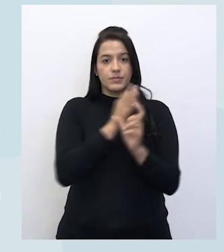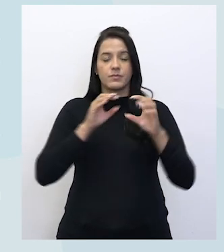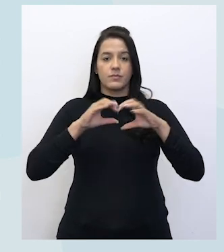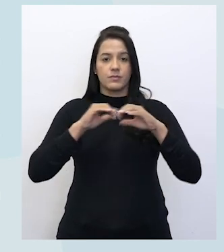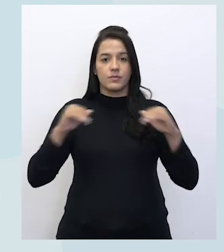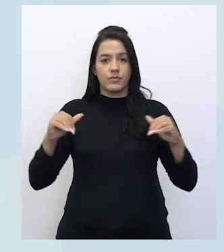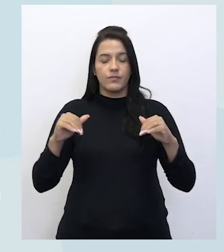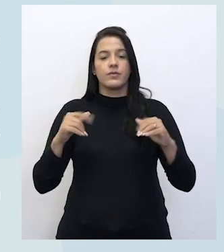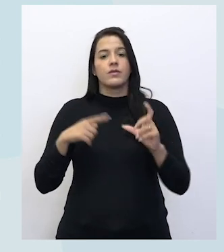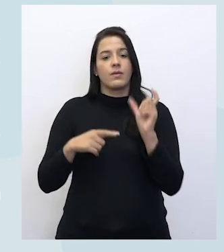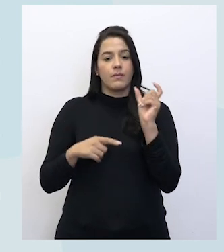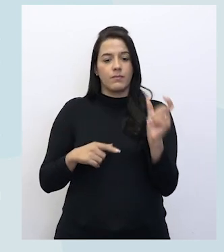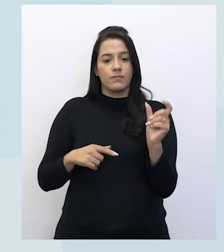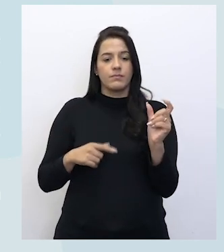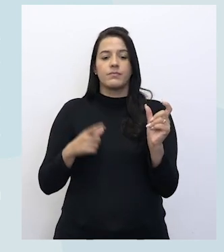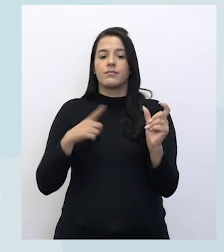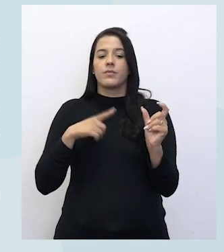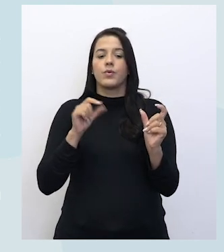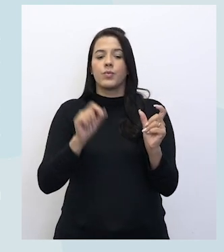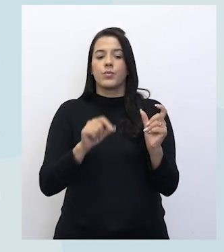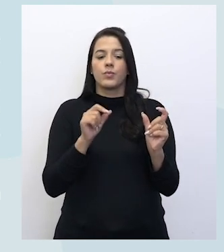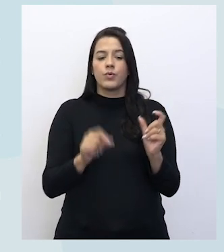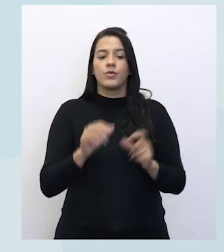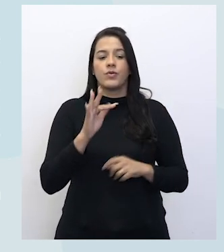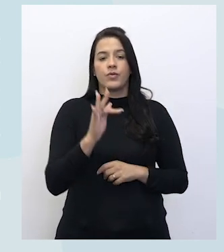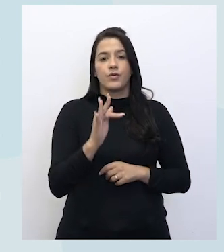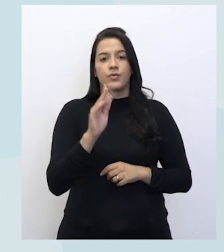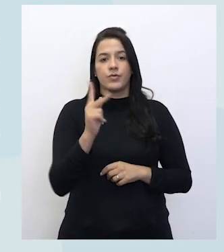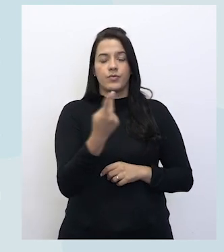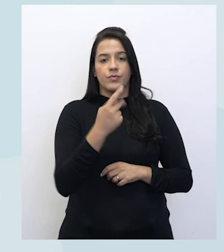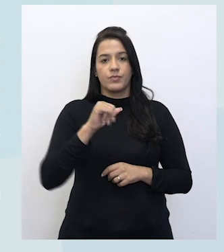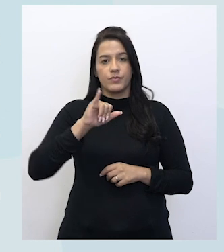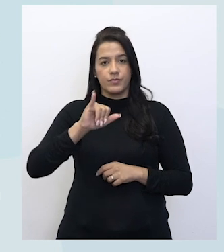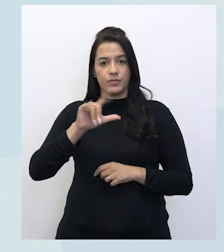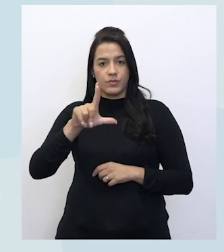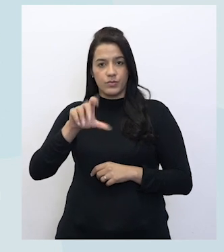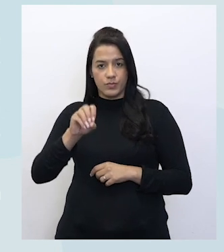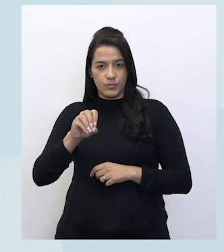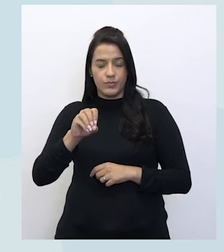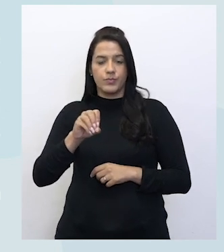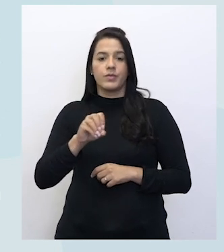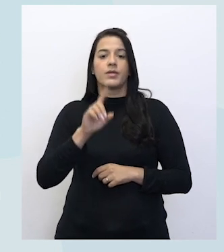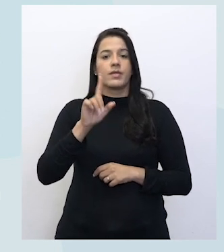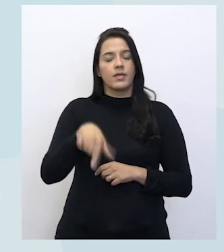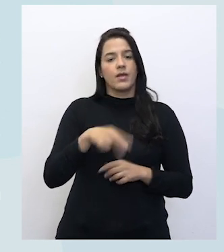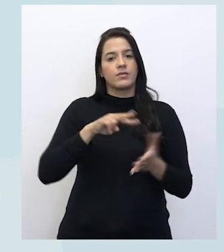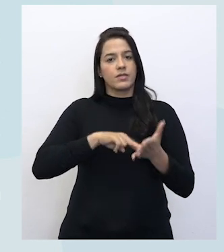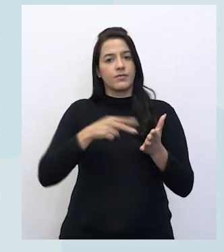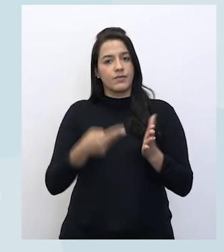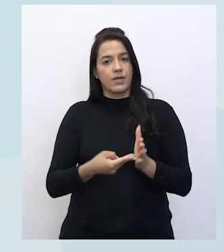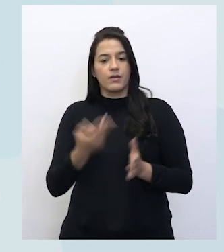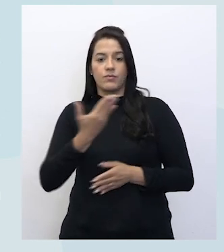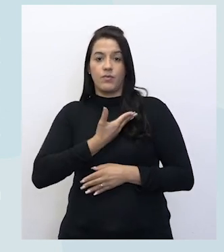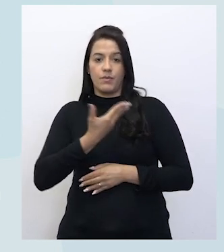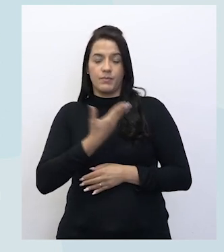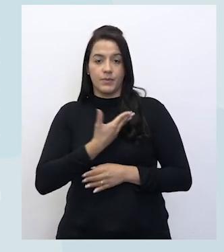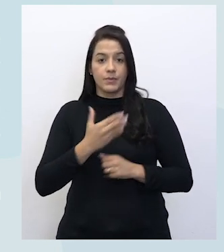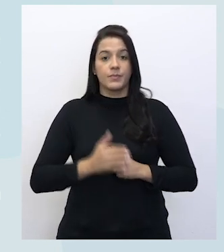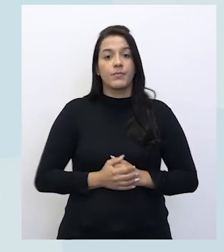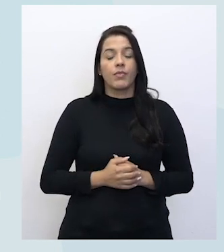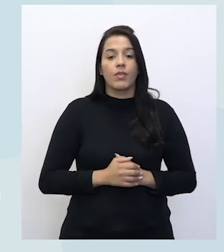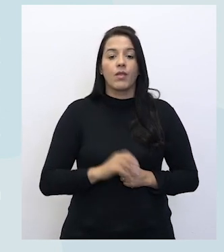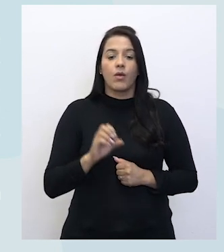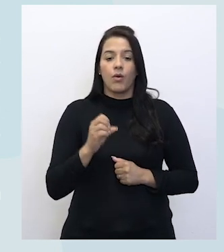gente vai obter um primeiro, que é o philos, né? Que significa amigo ou amante, mais